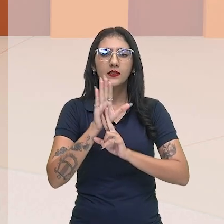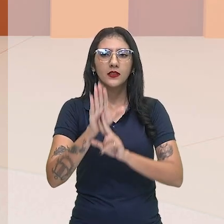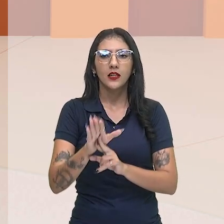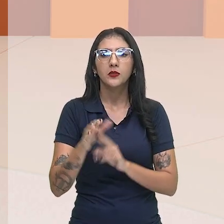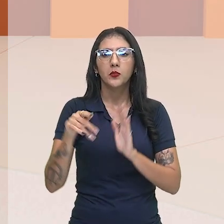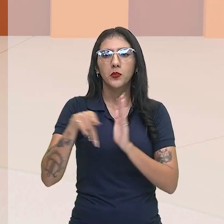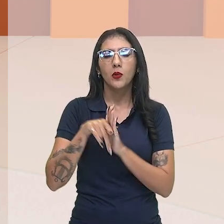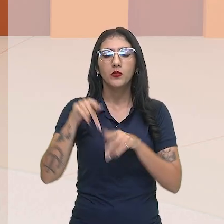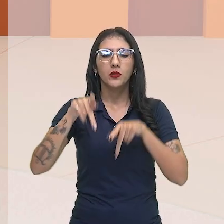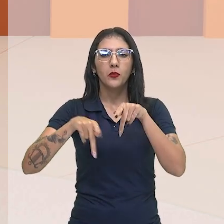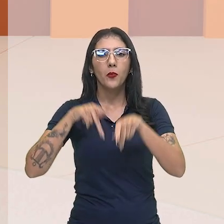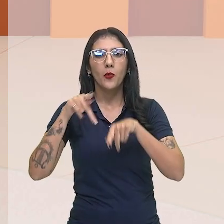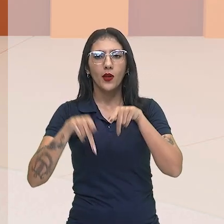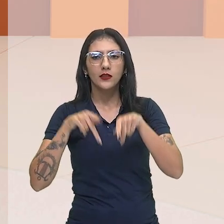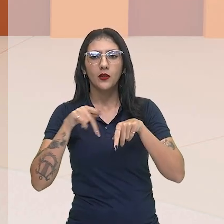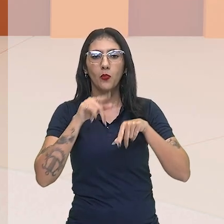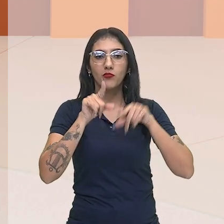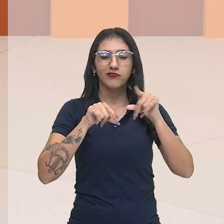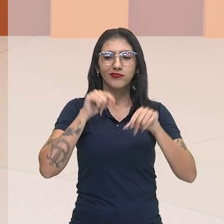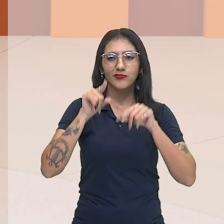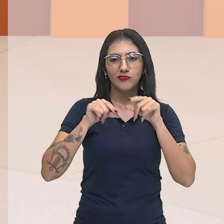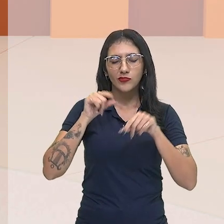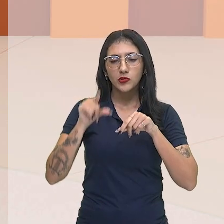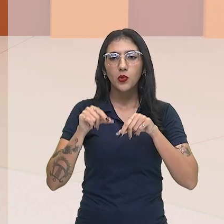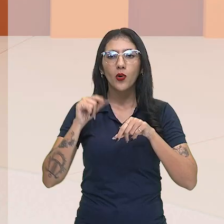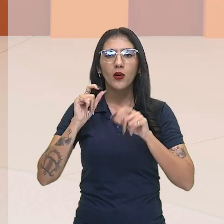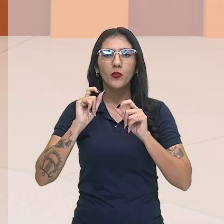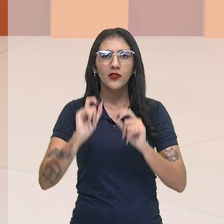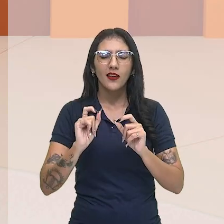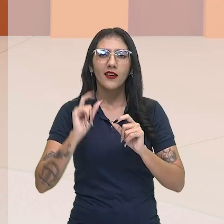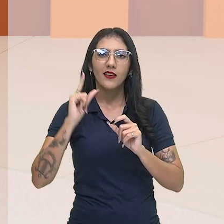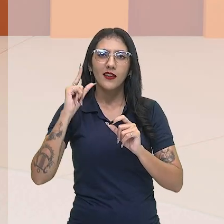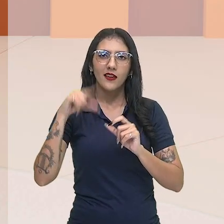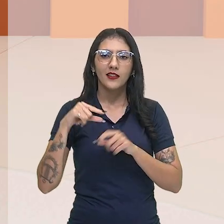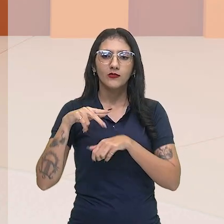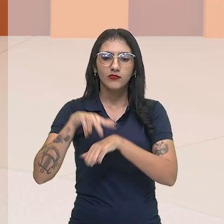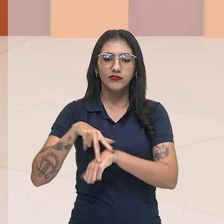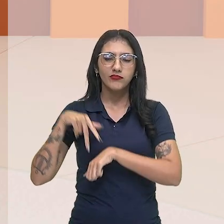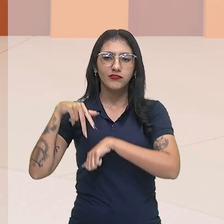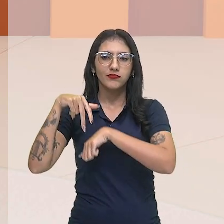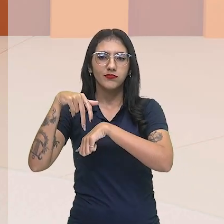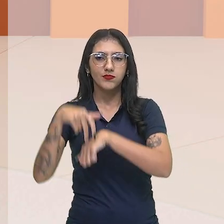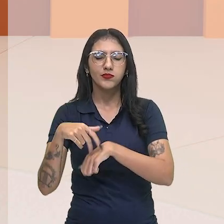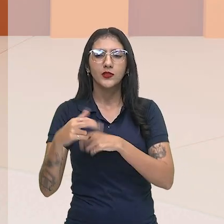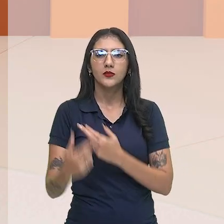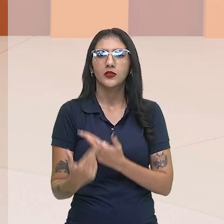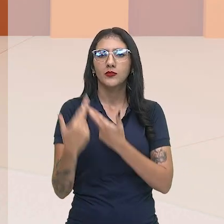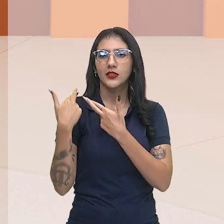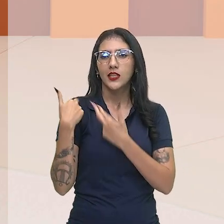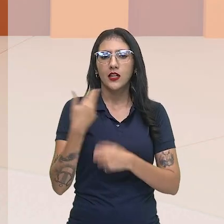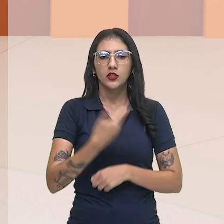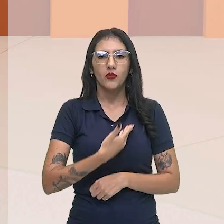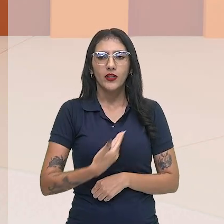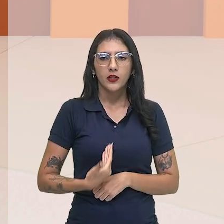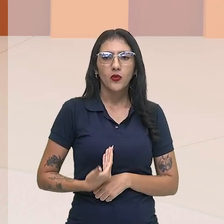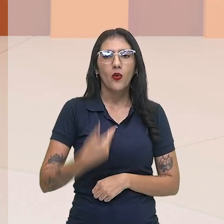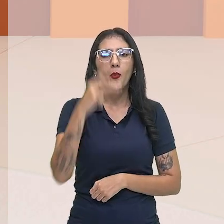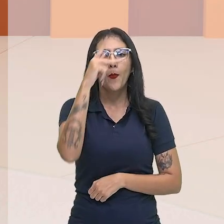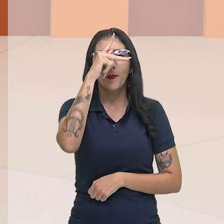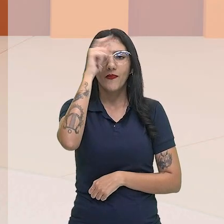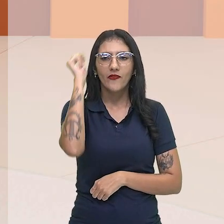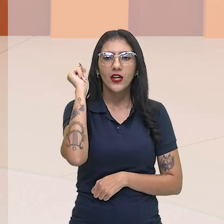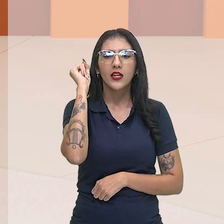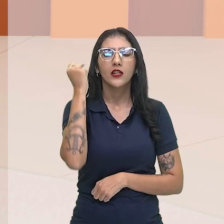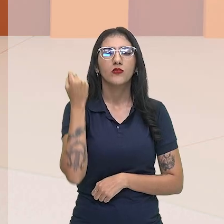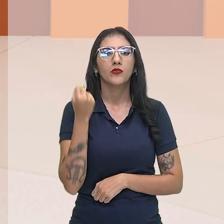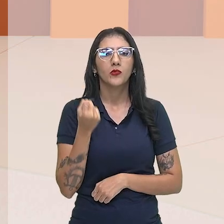povo eleitos pelo povo são eleitos para ocuparem as cadeiras de governador, prefeito,